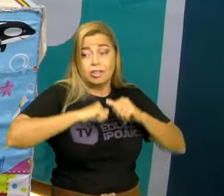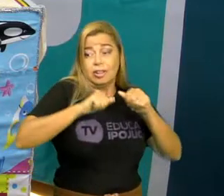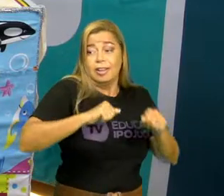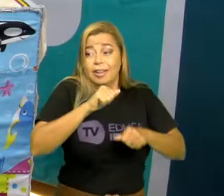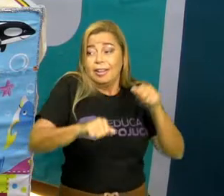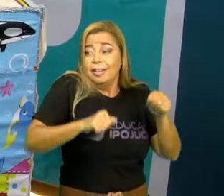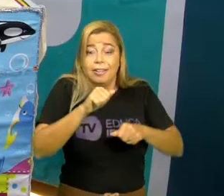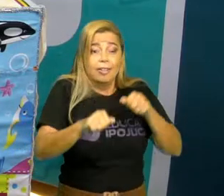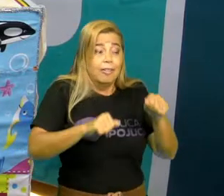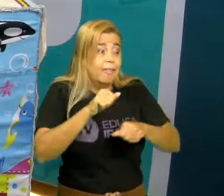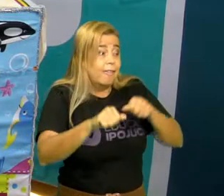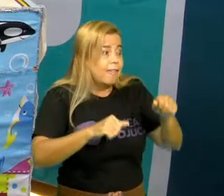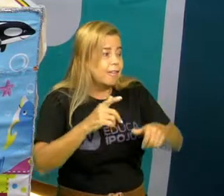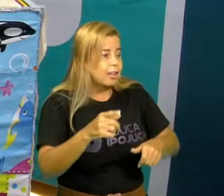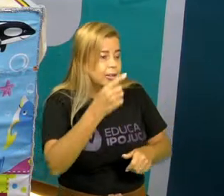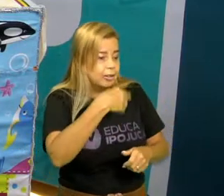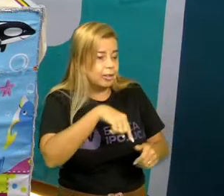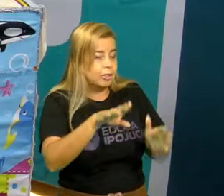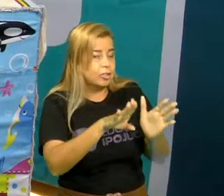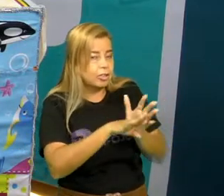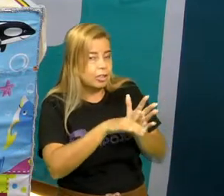cheiro, ó.